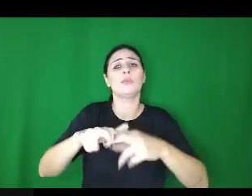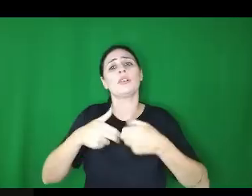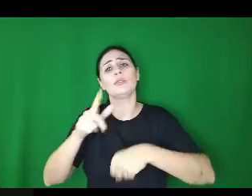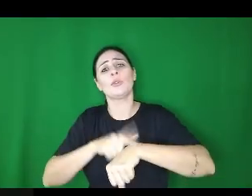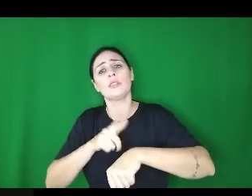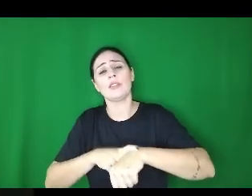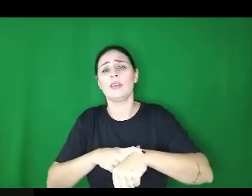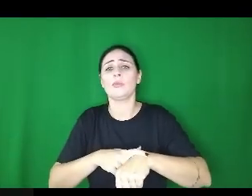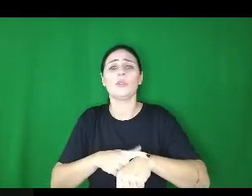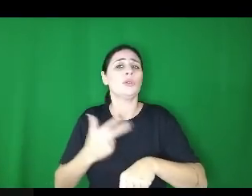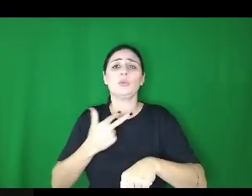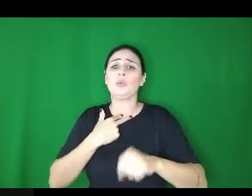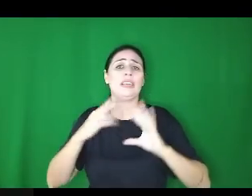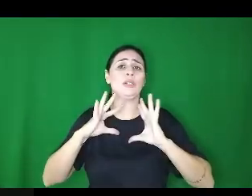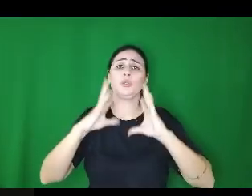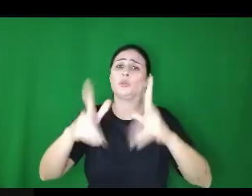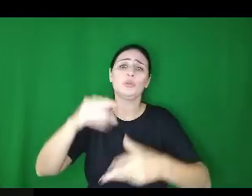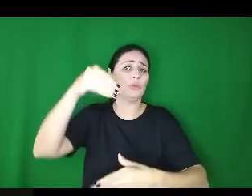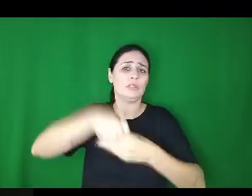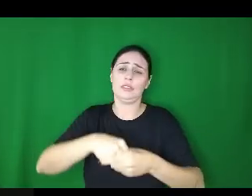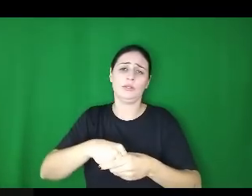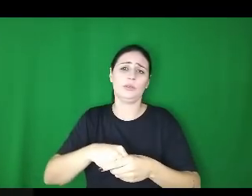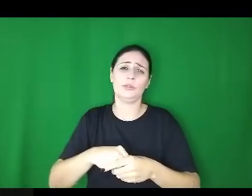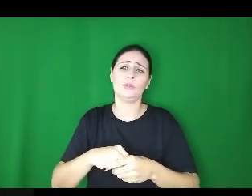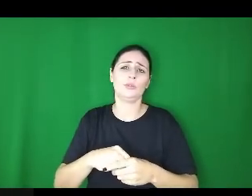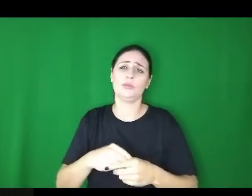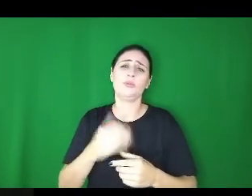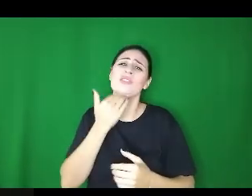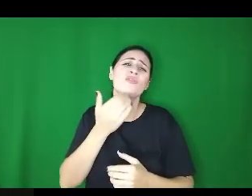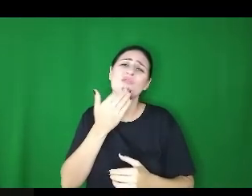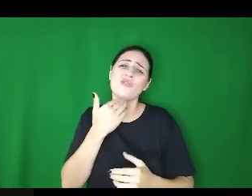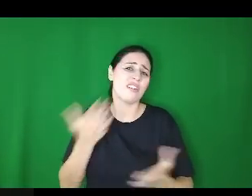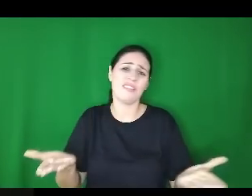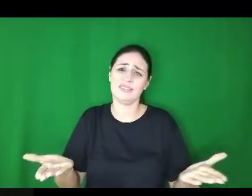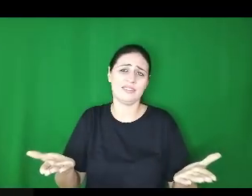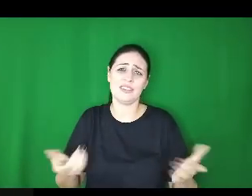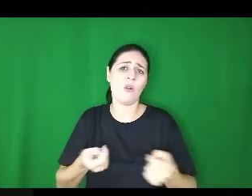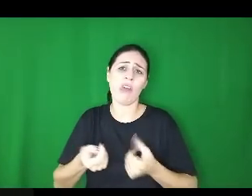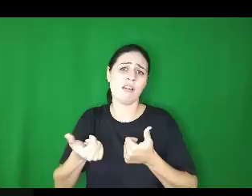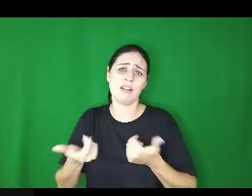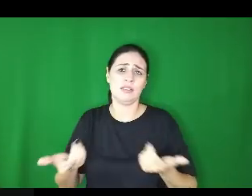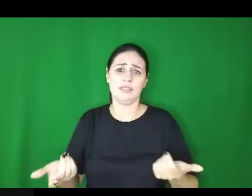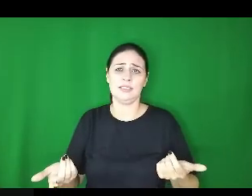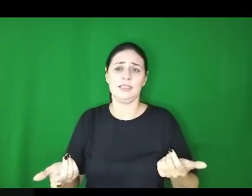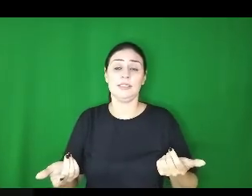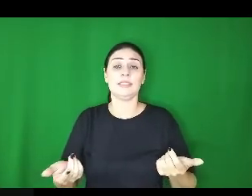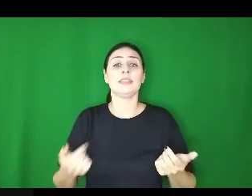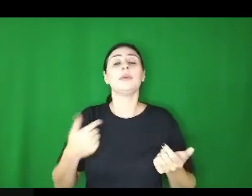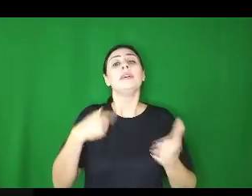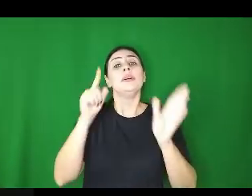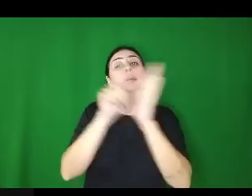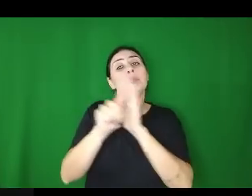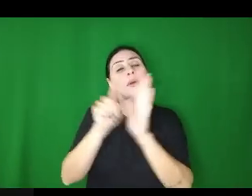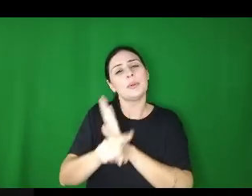Então, ao falar priorizar um, não significa a negação do outro, e também não